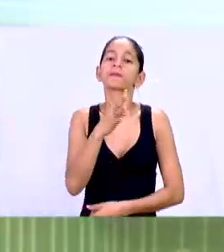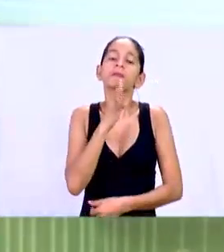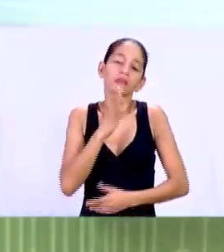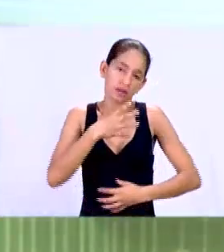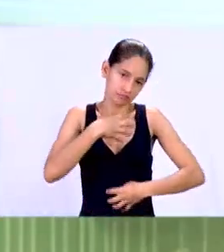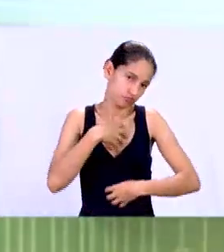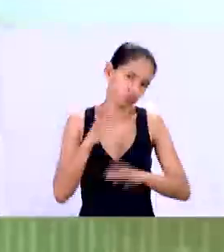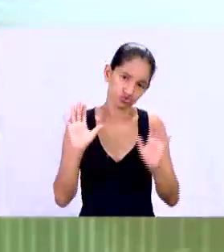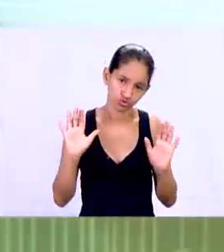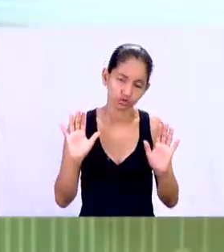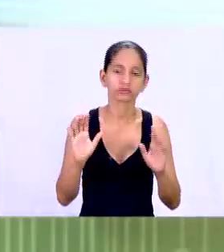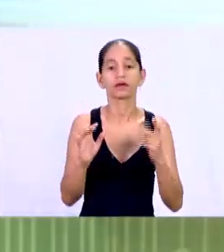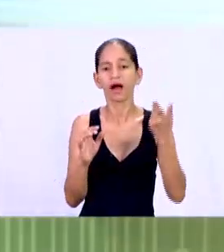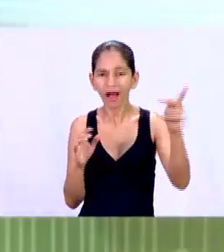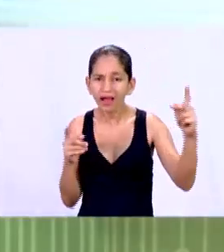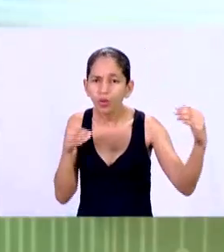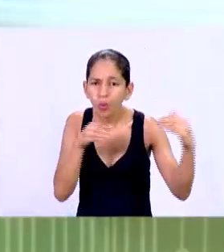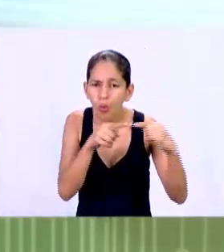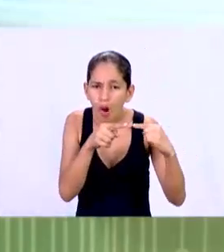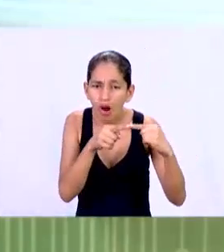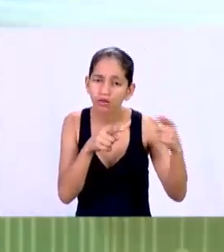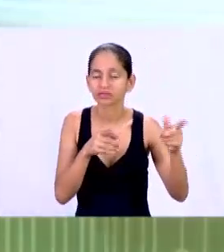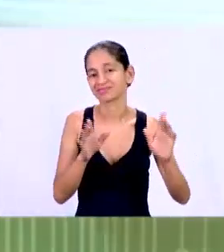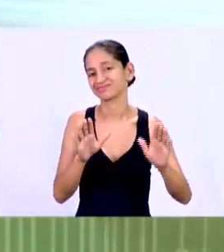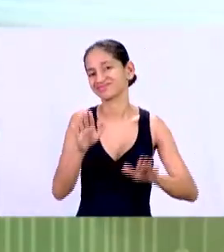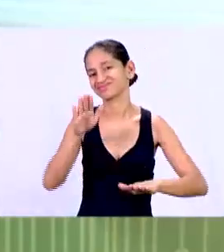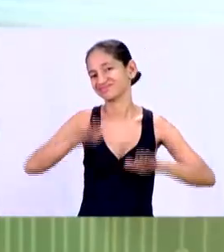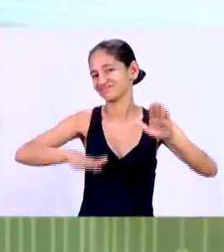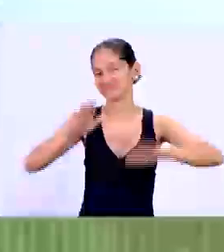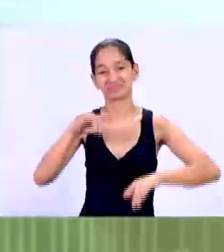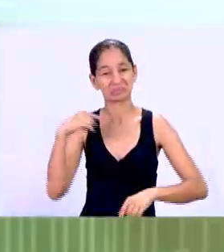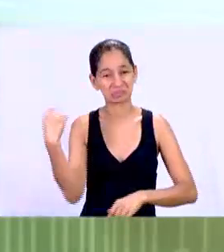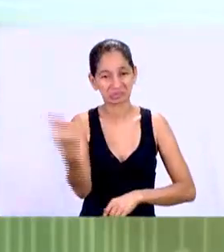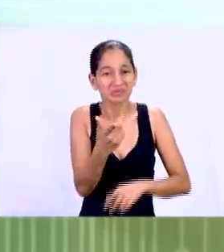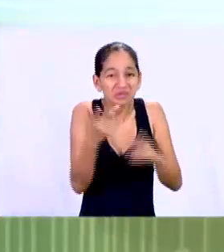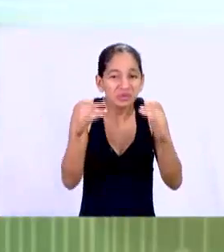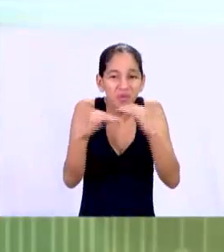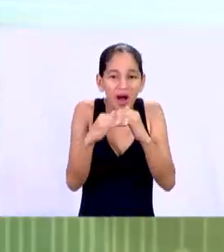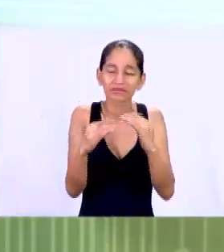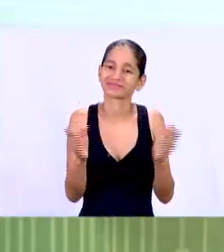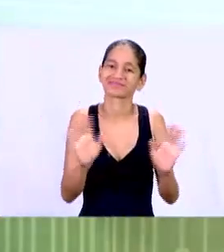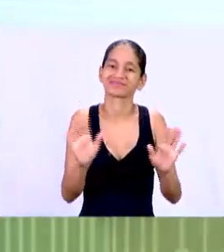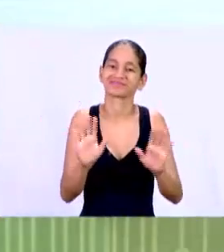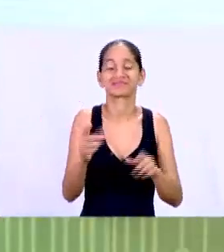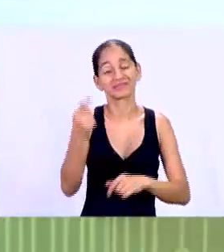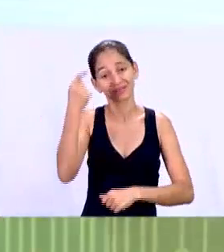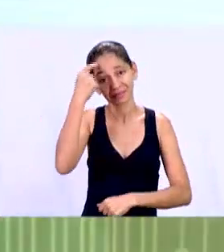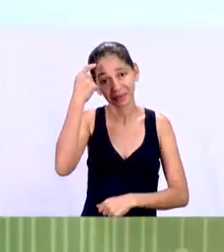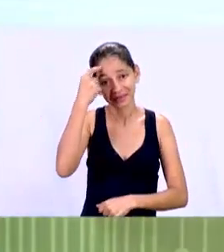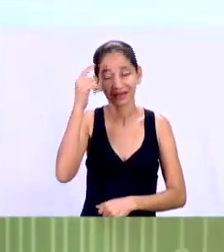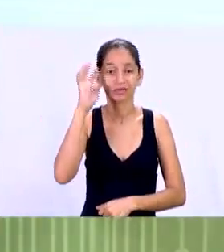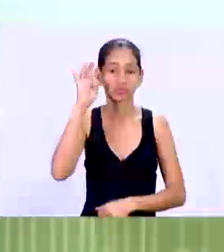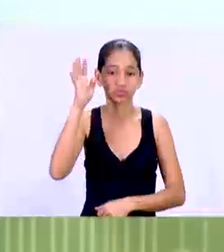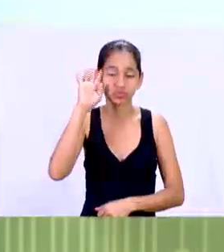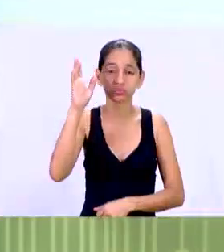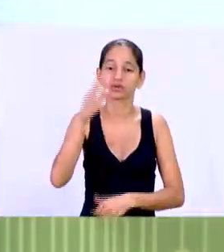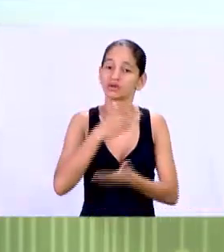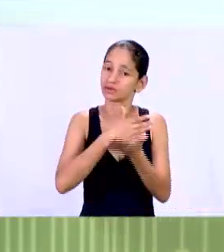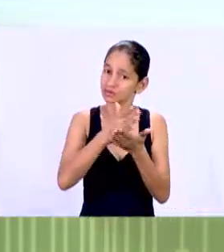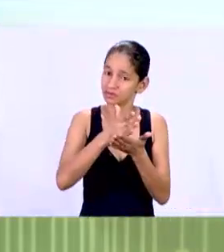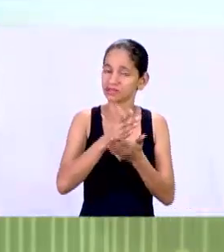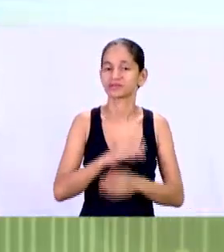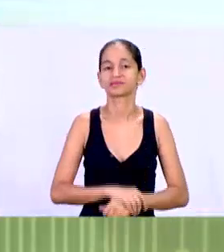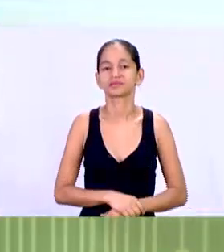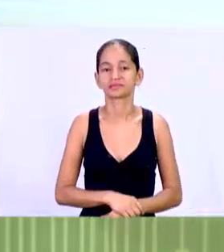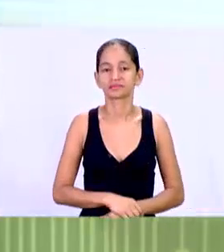esse mundo que eu vejo é o mundo real? É o mundo que é o mundo para todos? Né? Então, essa é uma reflexão importante nessa